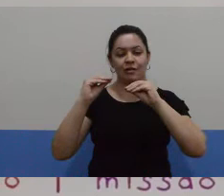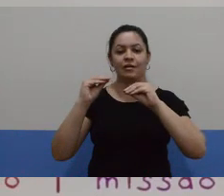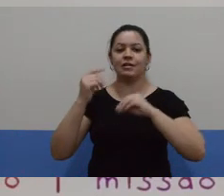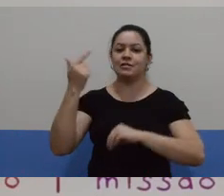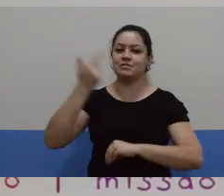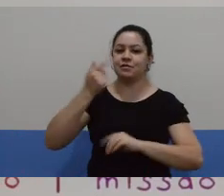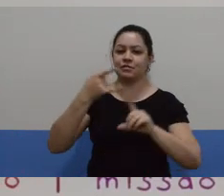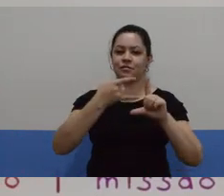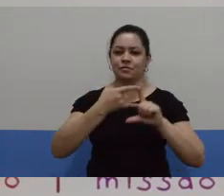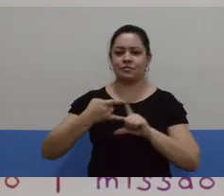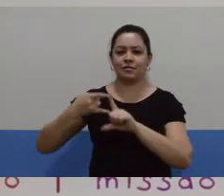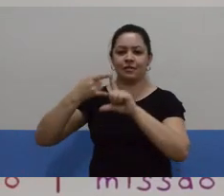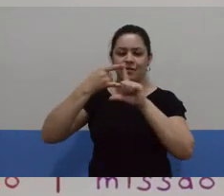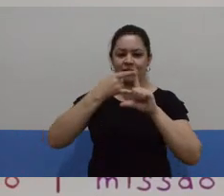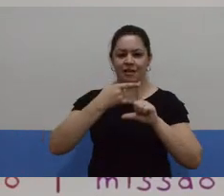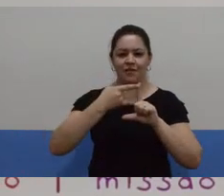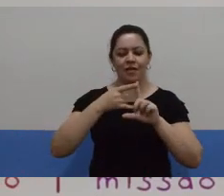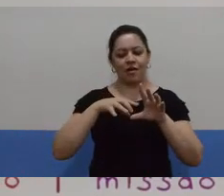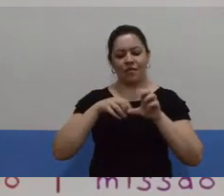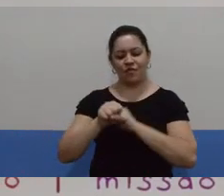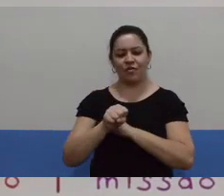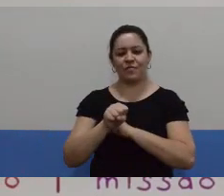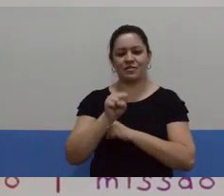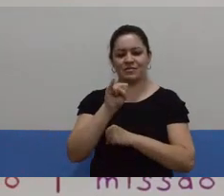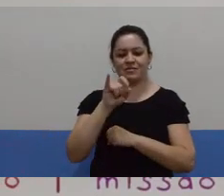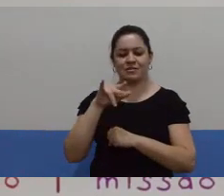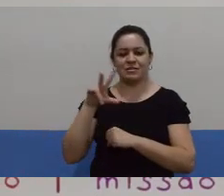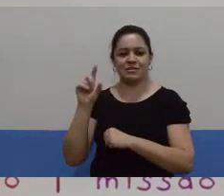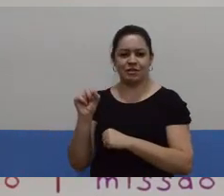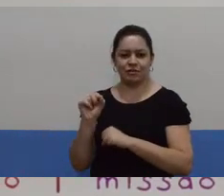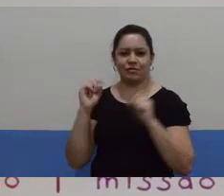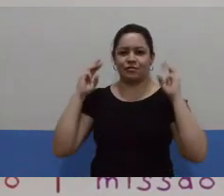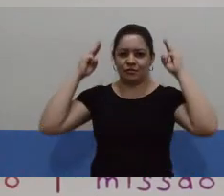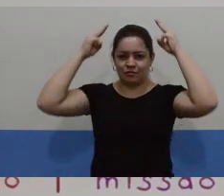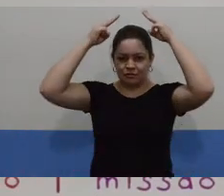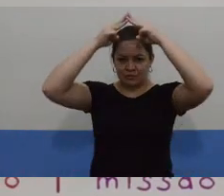live do itinerário formativo do Sínodo dos Bispos